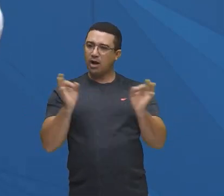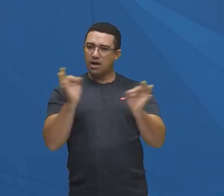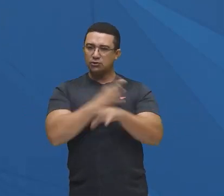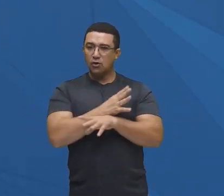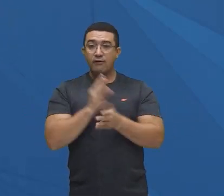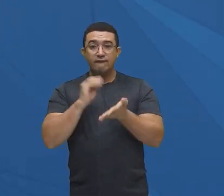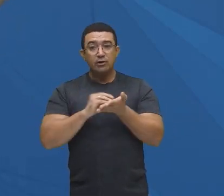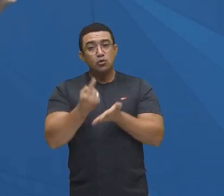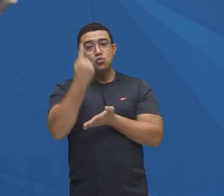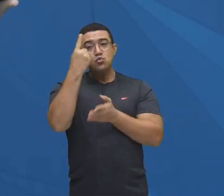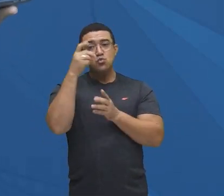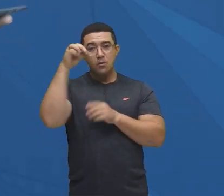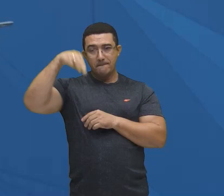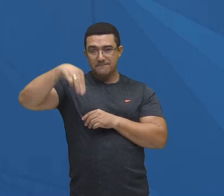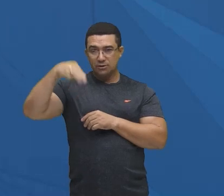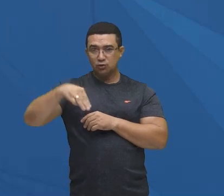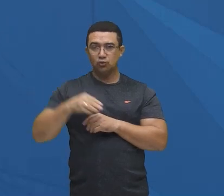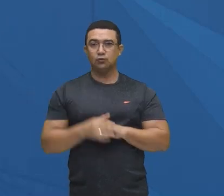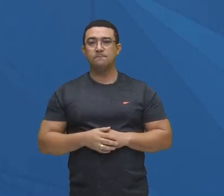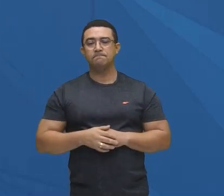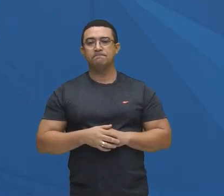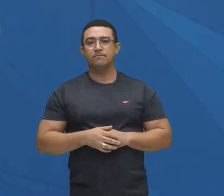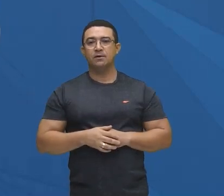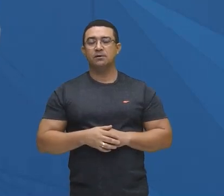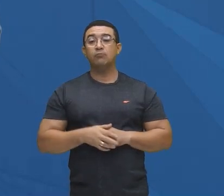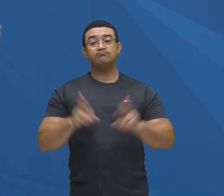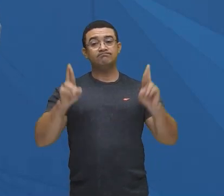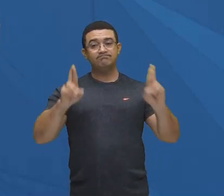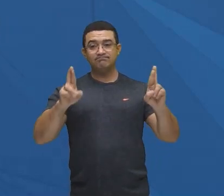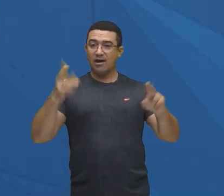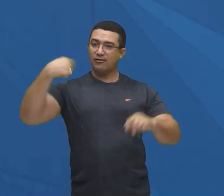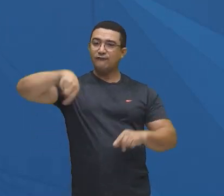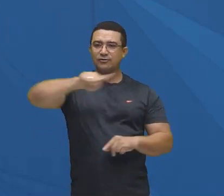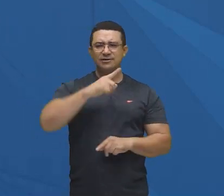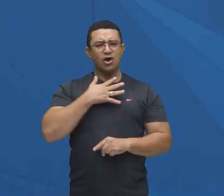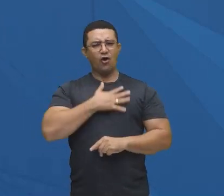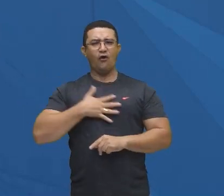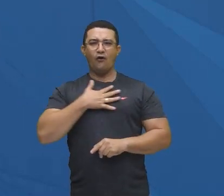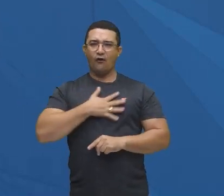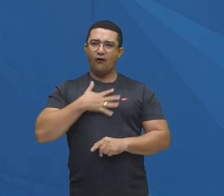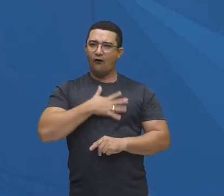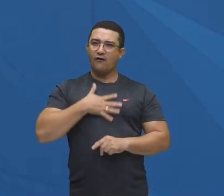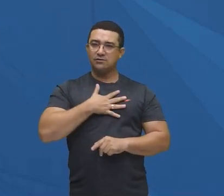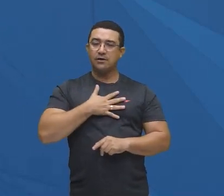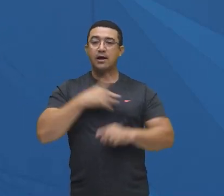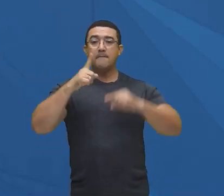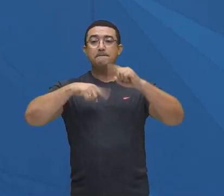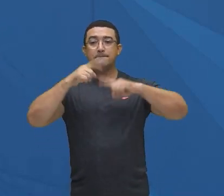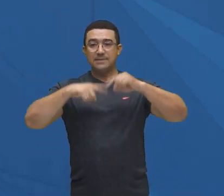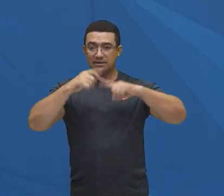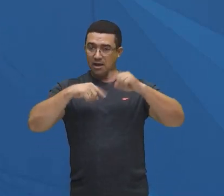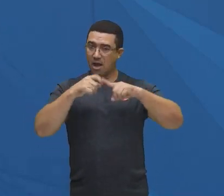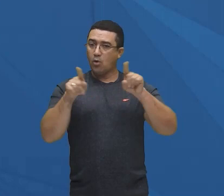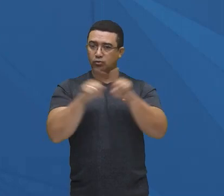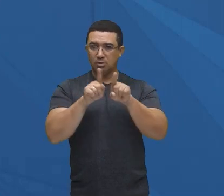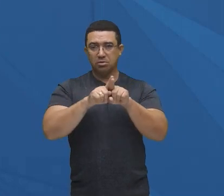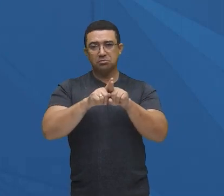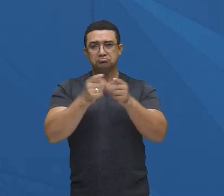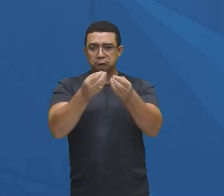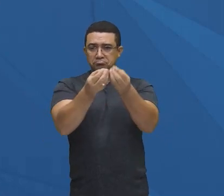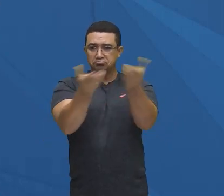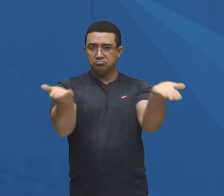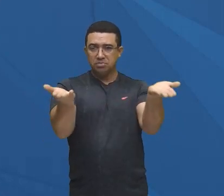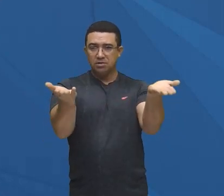só. Vou me despedir aqui de vocês, espero que vocês tenham gostado. No nosso material que a gente vai deixar para vocês acessarem,